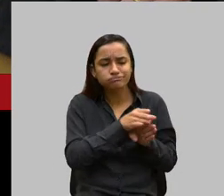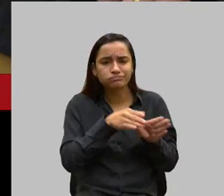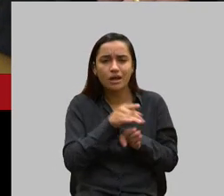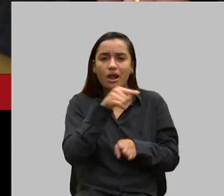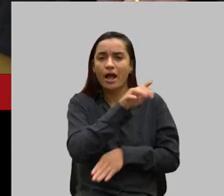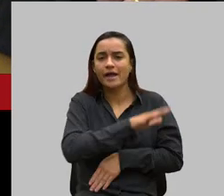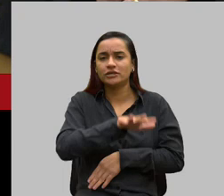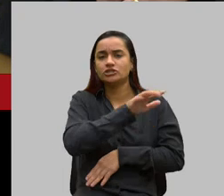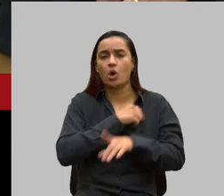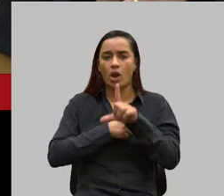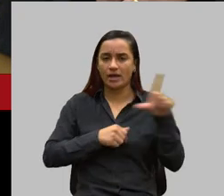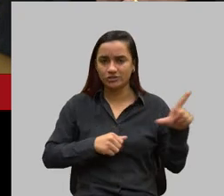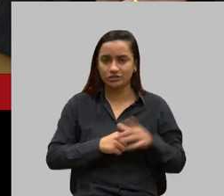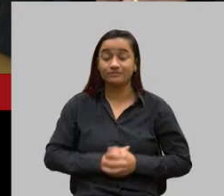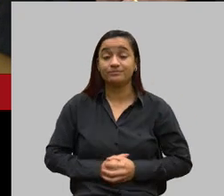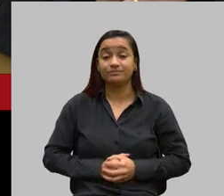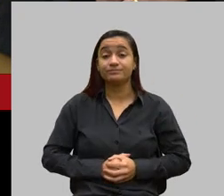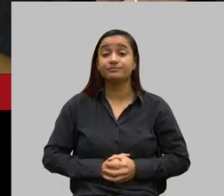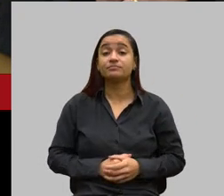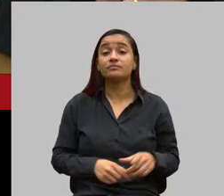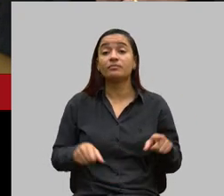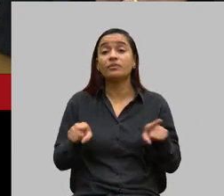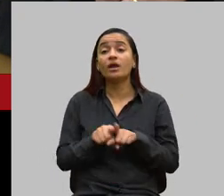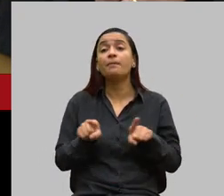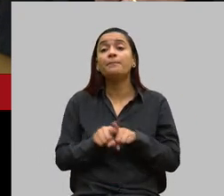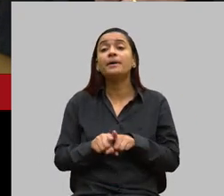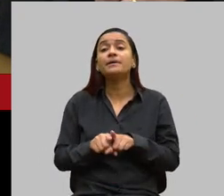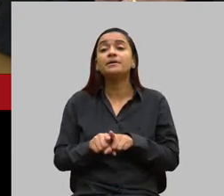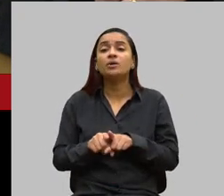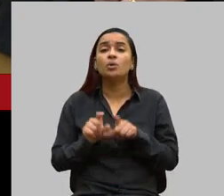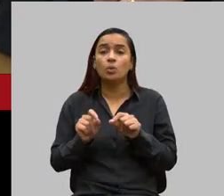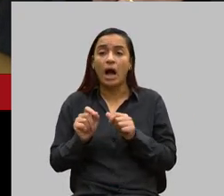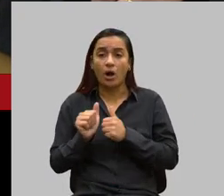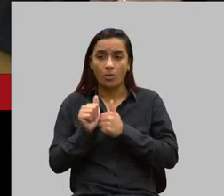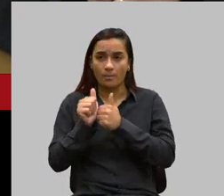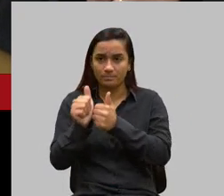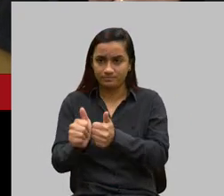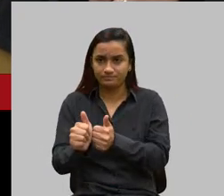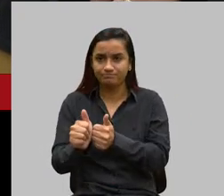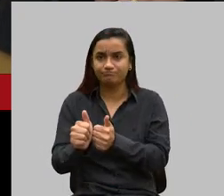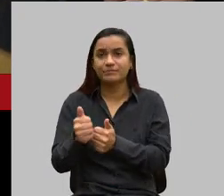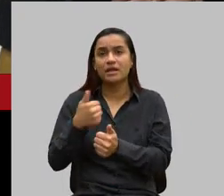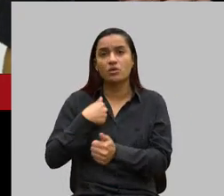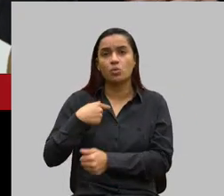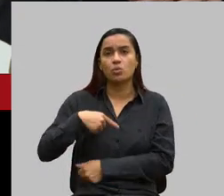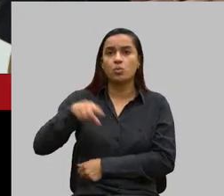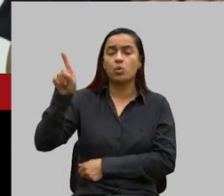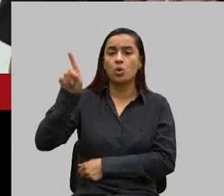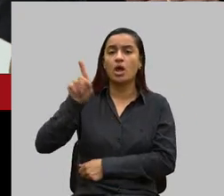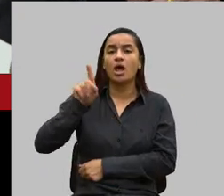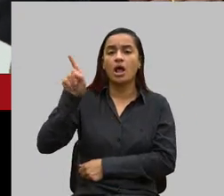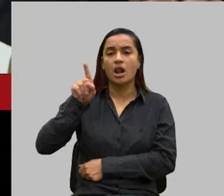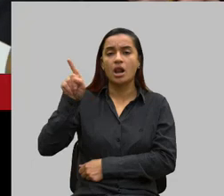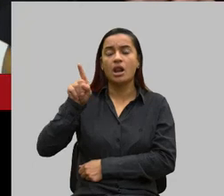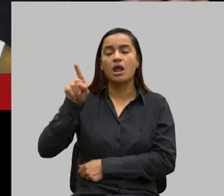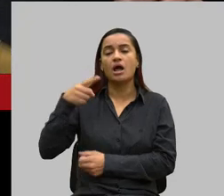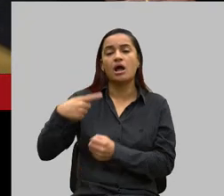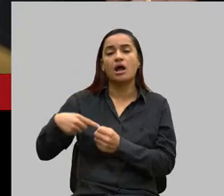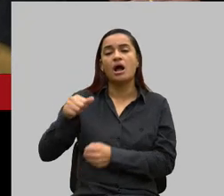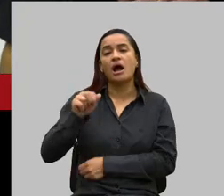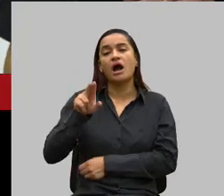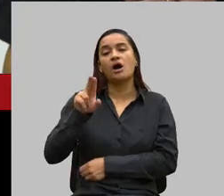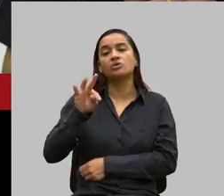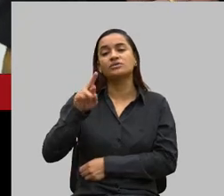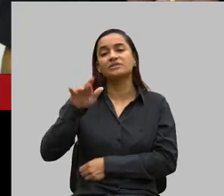outra por fim agora o acompanhamento nó Eu eu estive lá na Áustria junto com o senhor nós anunciamos lá junto ao Governador a